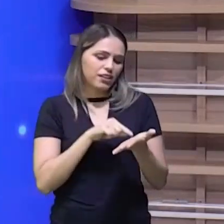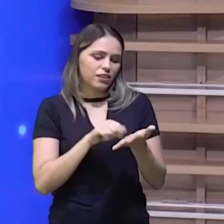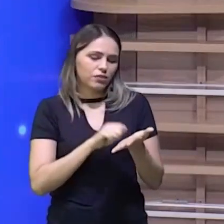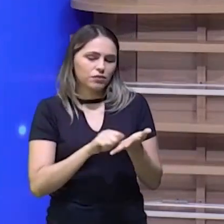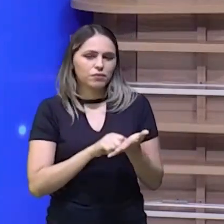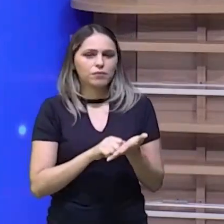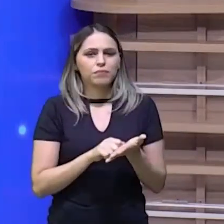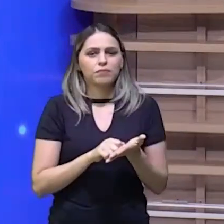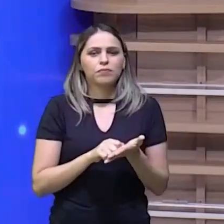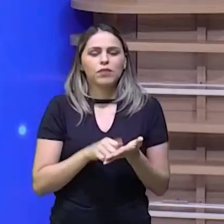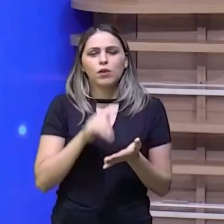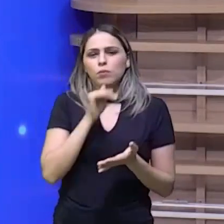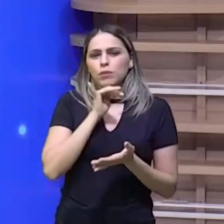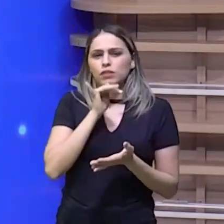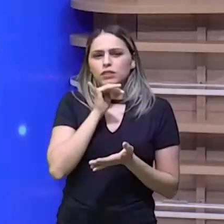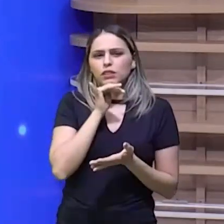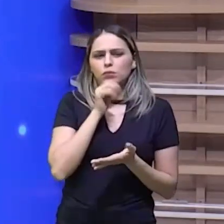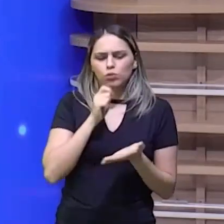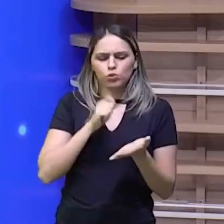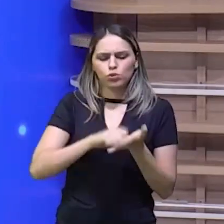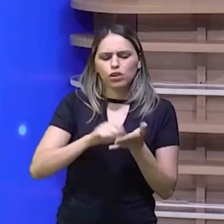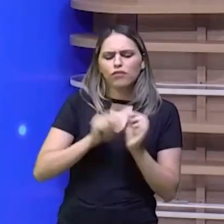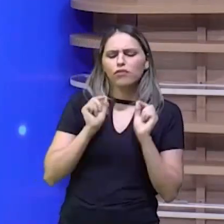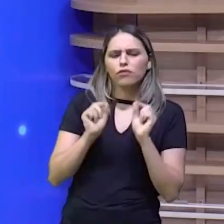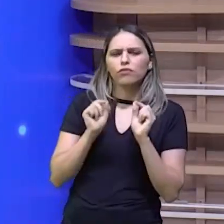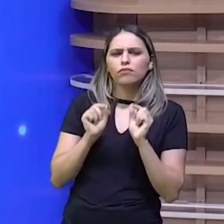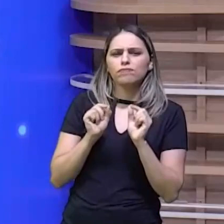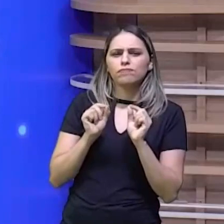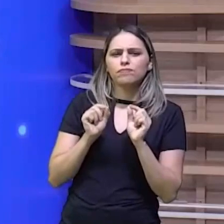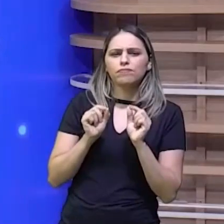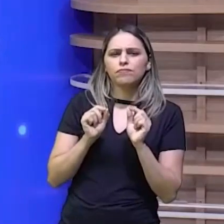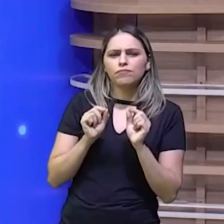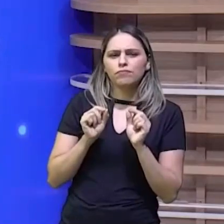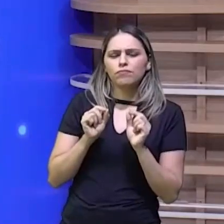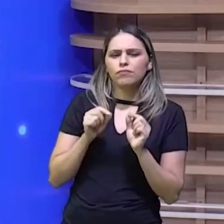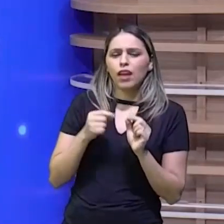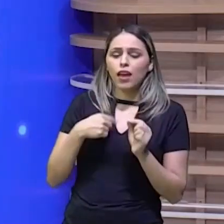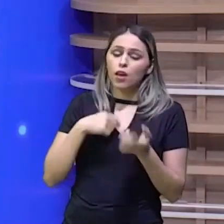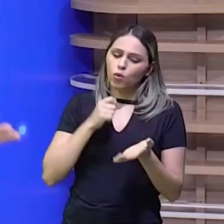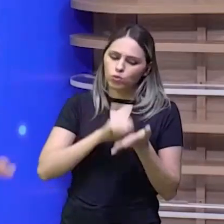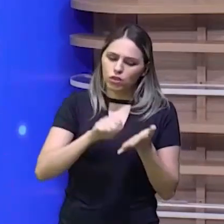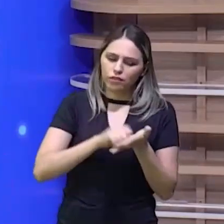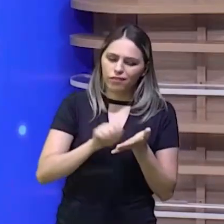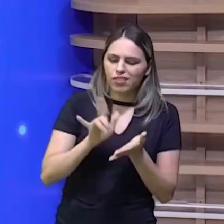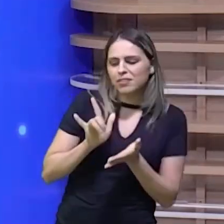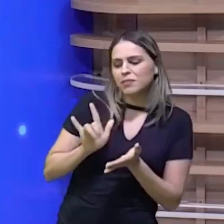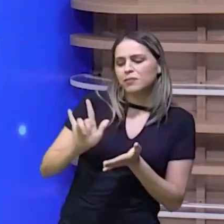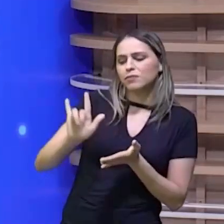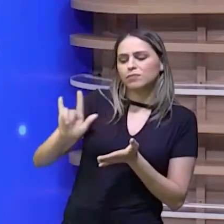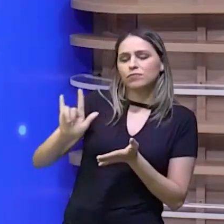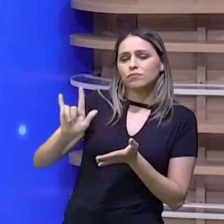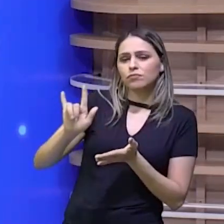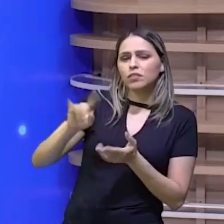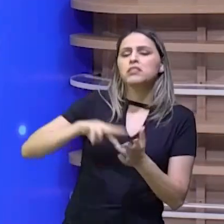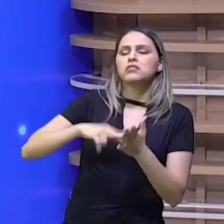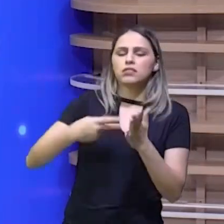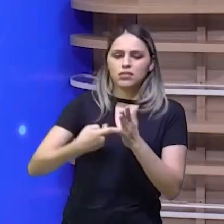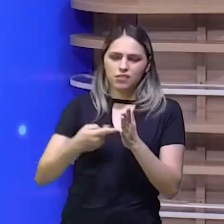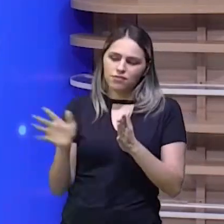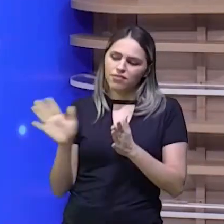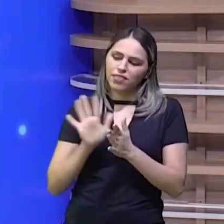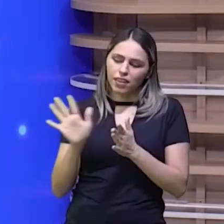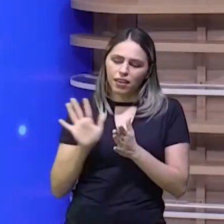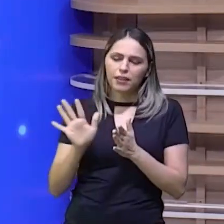quê? Por exemplo, na nossa carta, eu coloquei eu te amo. Isso é uma despedida, certo?